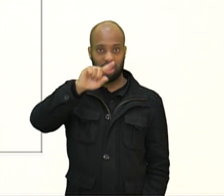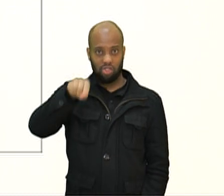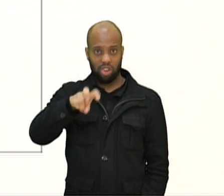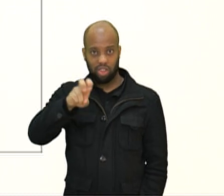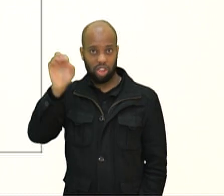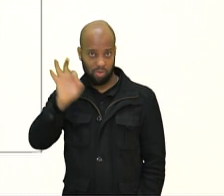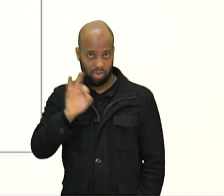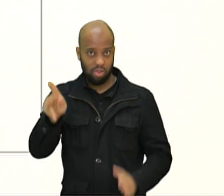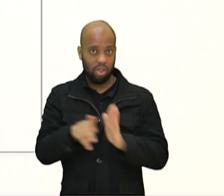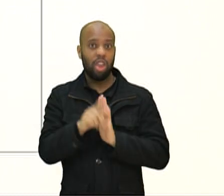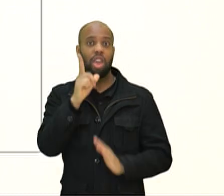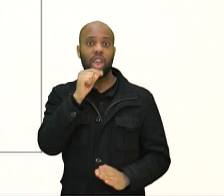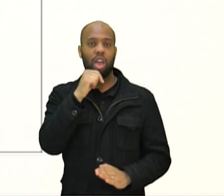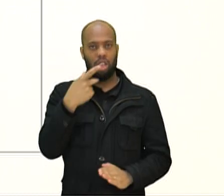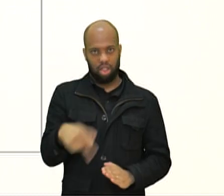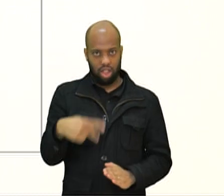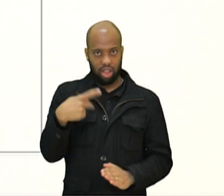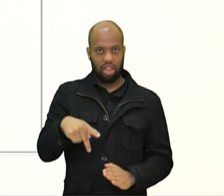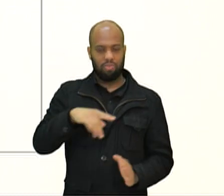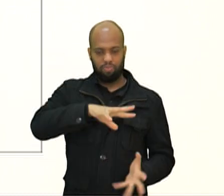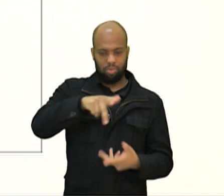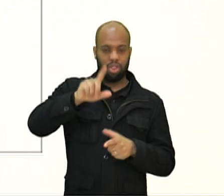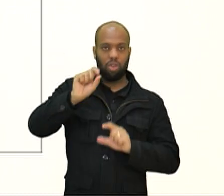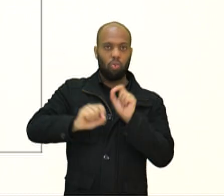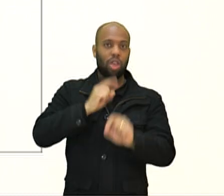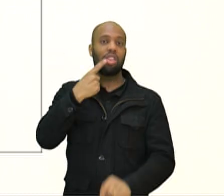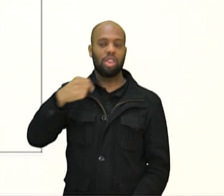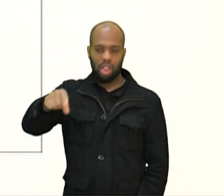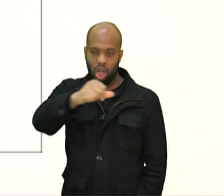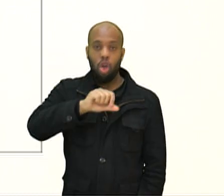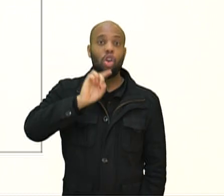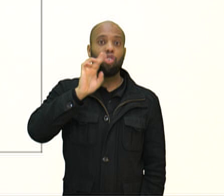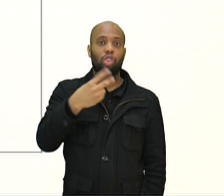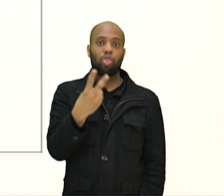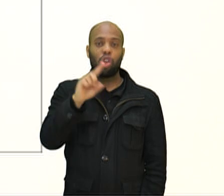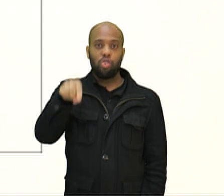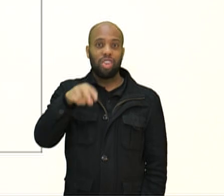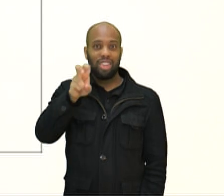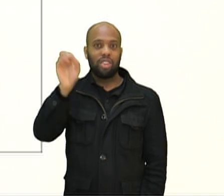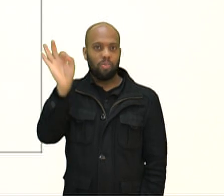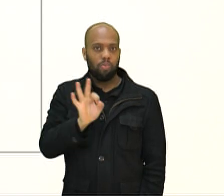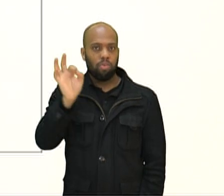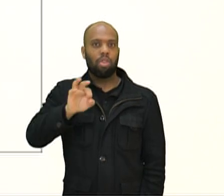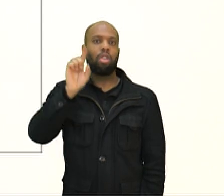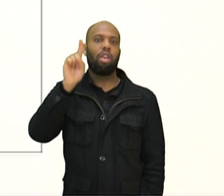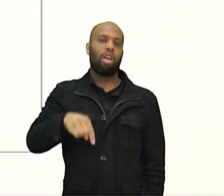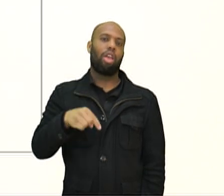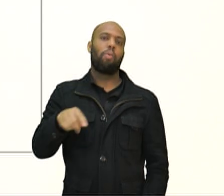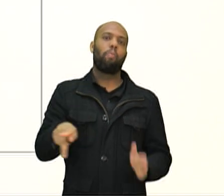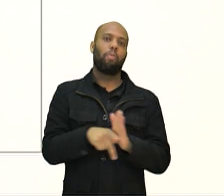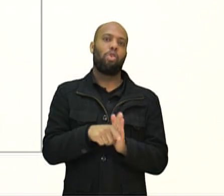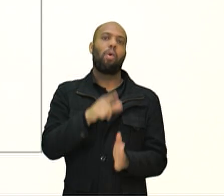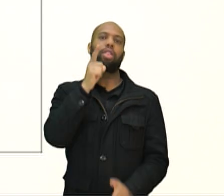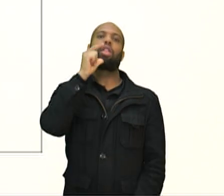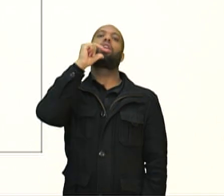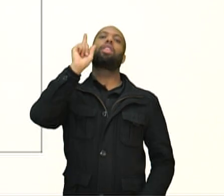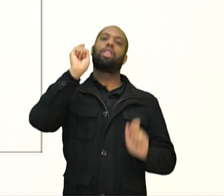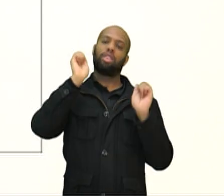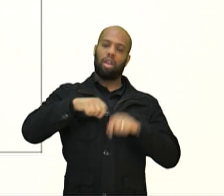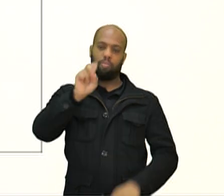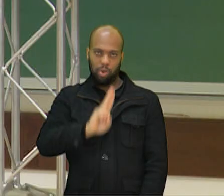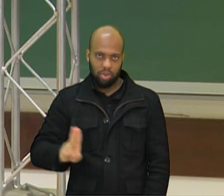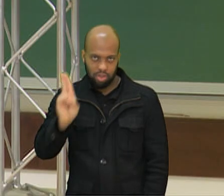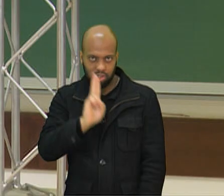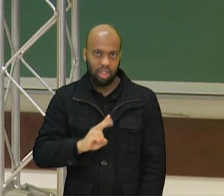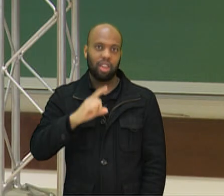97,5% da água do nosso planeta é água salgada. Apenas 2,5% sendo a água doce. Então, nós temos uma